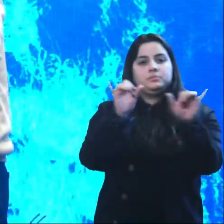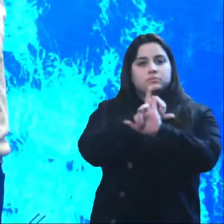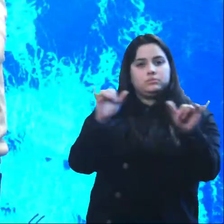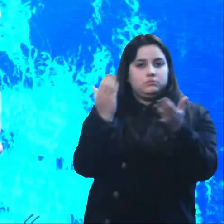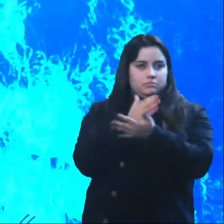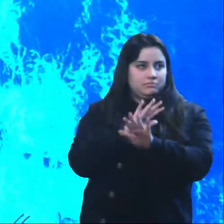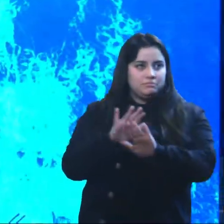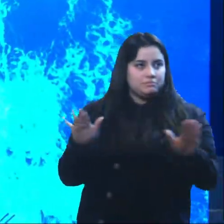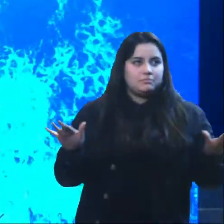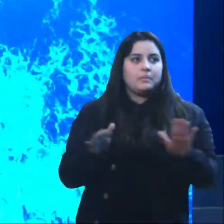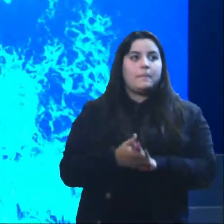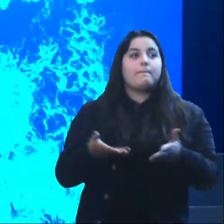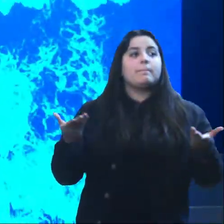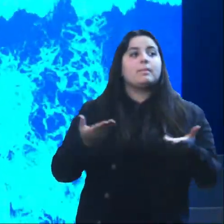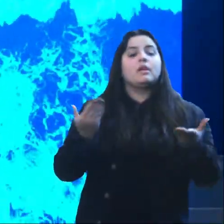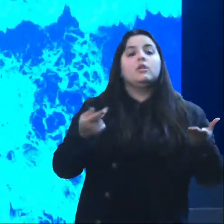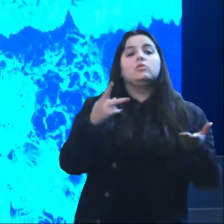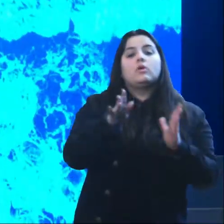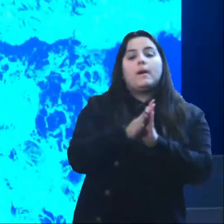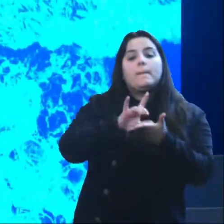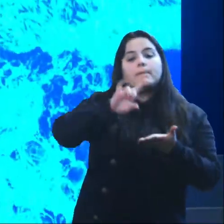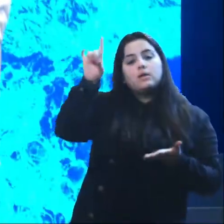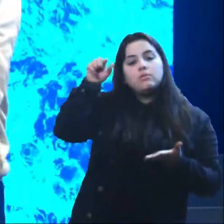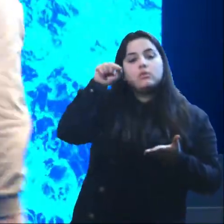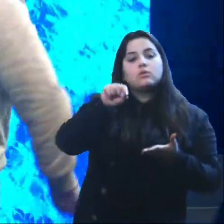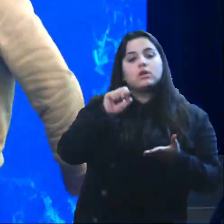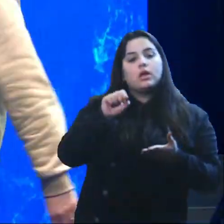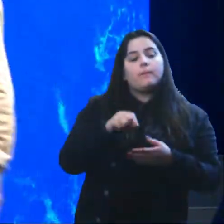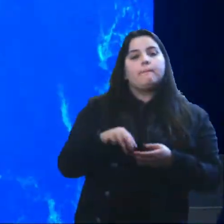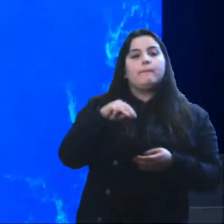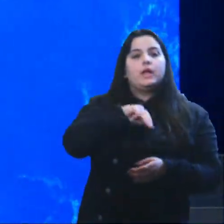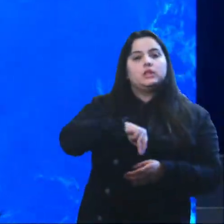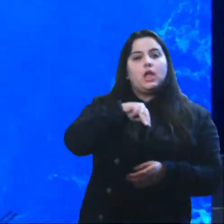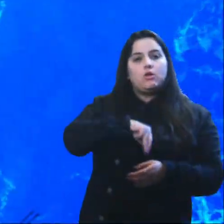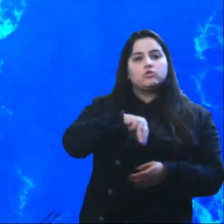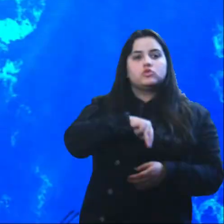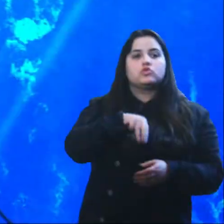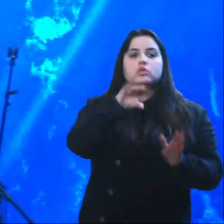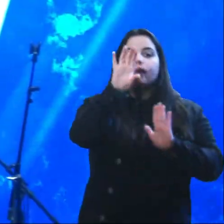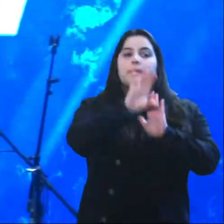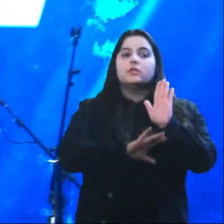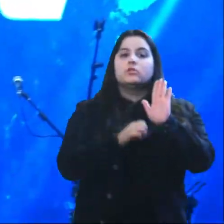Abre a sua Bíblia em Mateus capítulo 3.